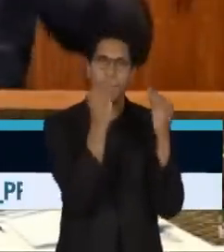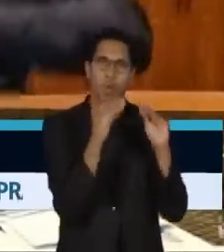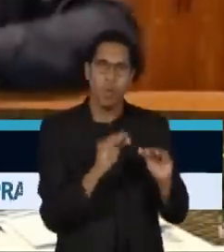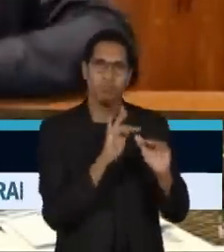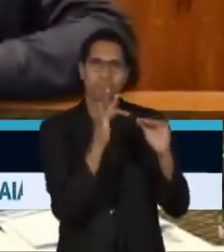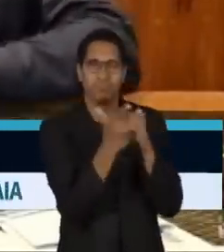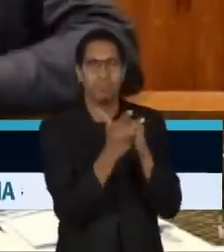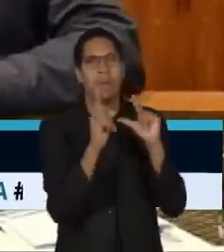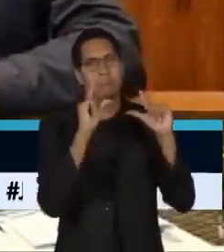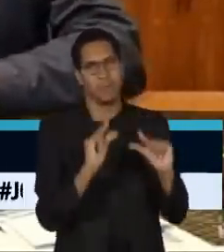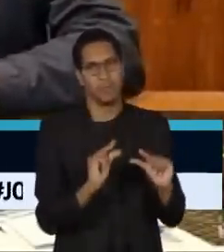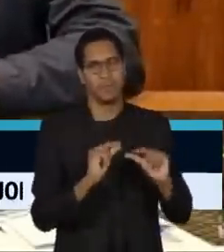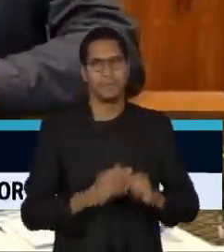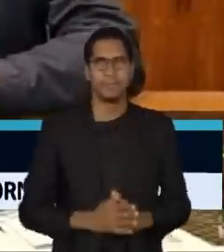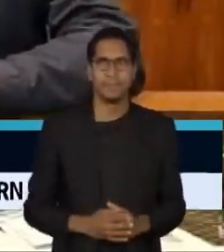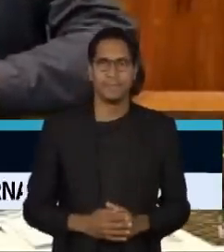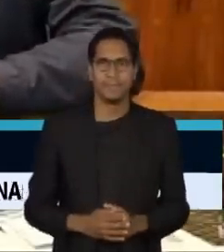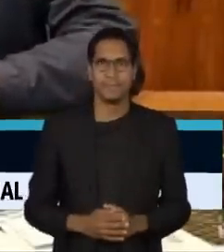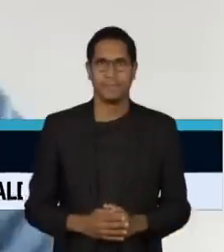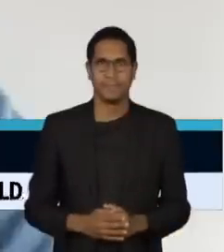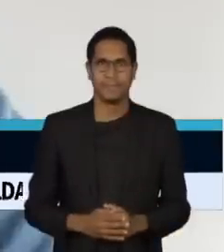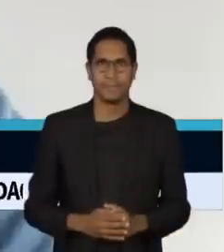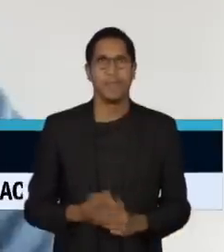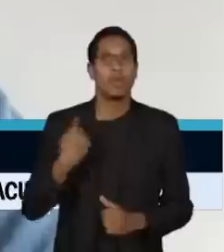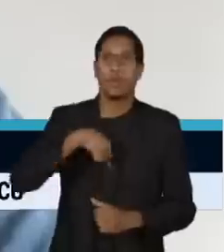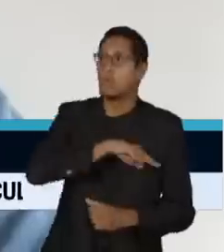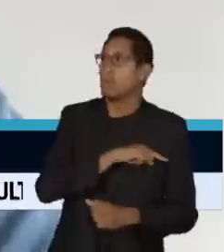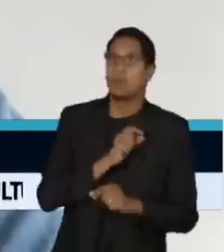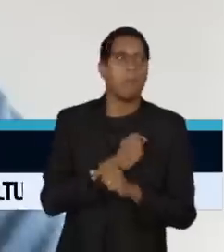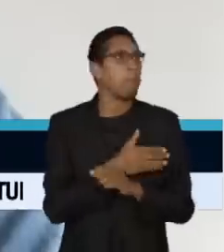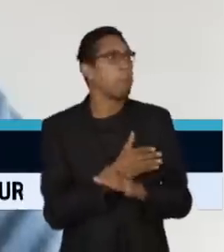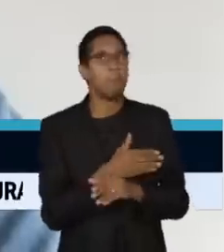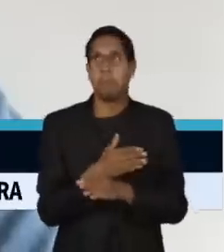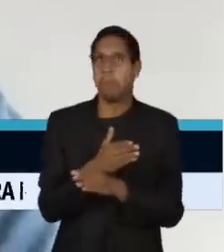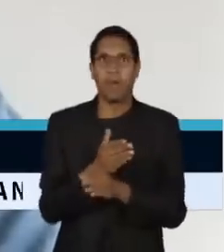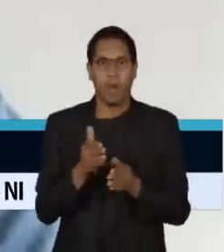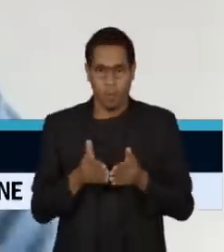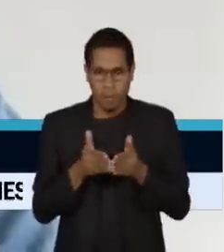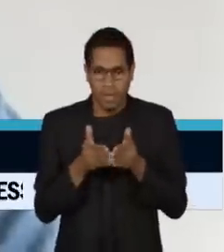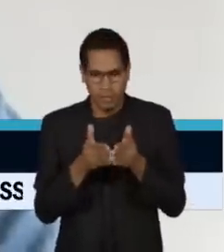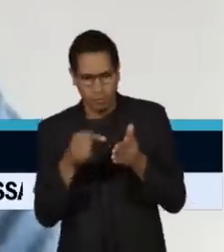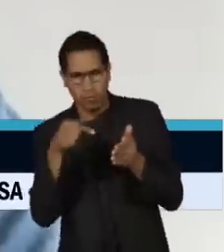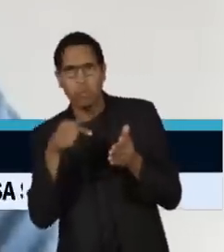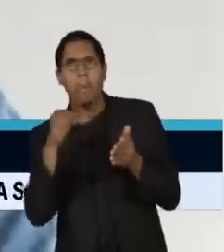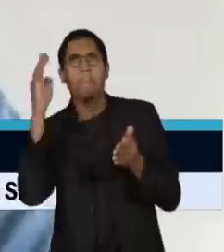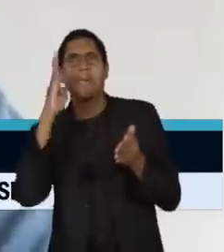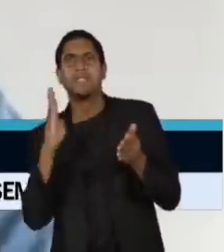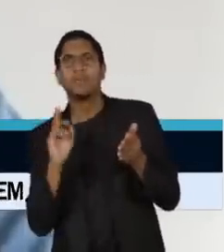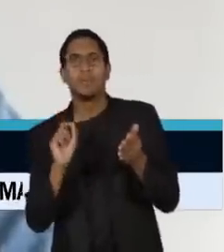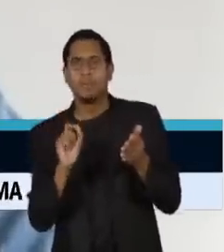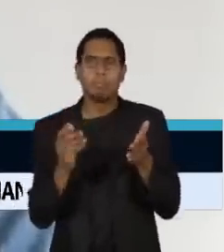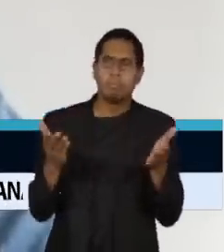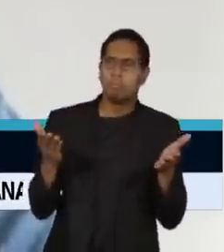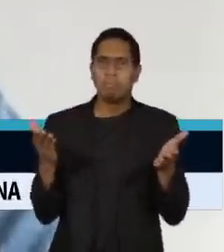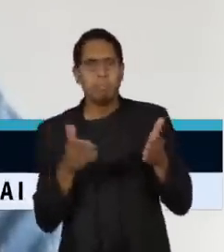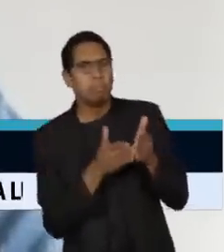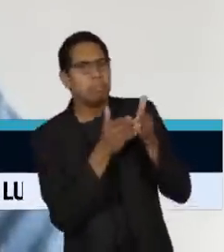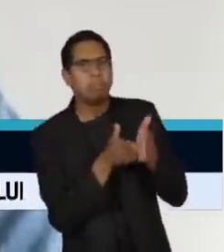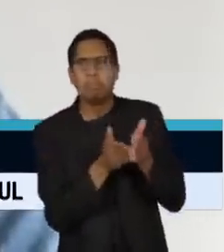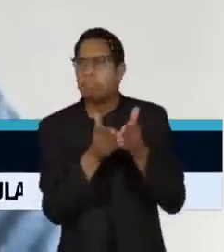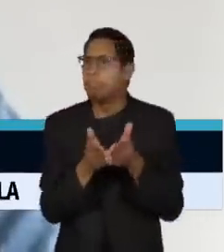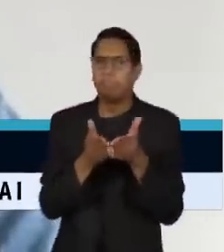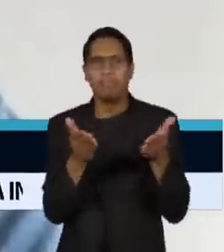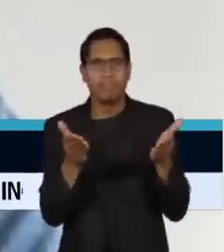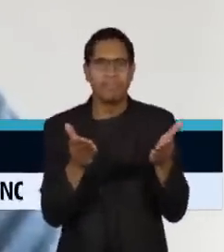redes sociais. Estamos à deriva, sim. O barco Brasil, o navio Brasil à deriva, ele não é tão diferente assim